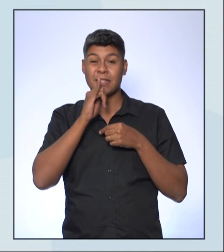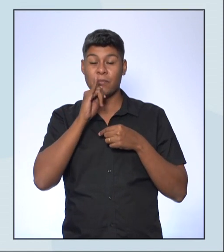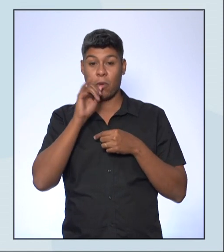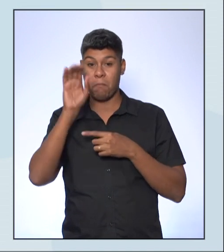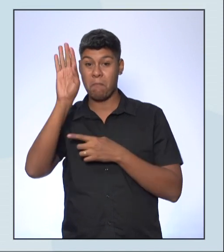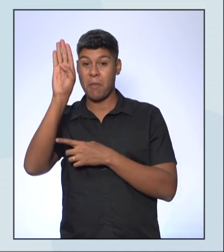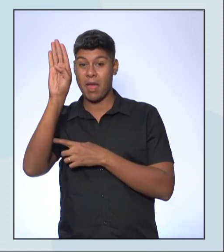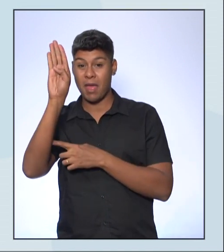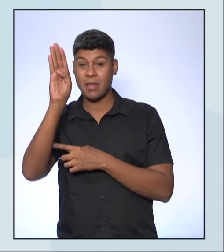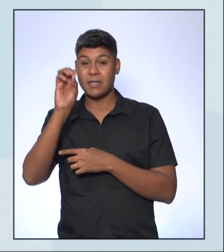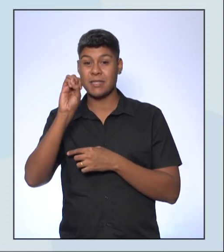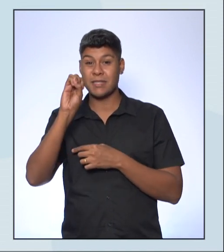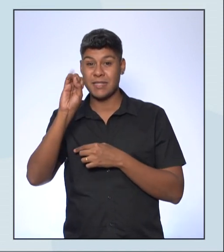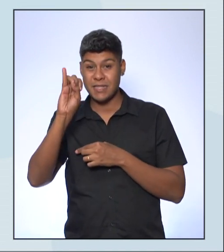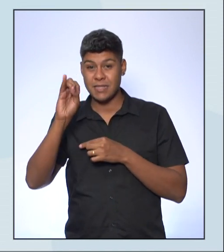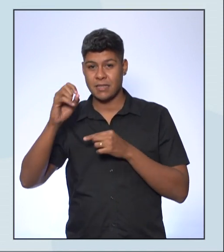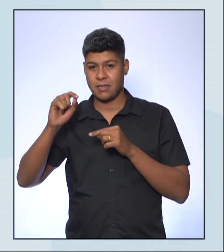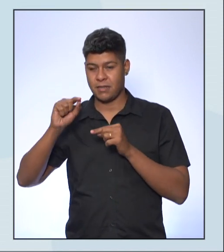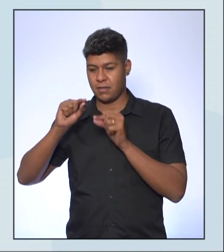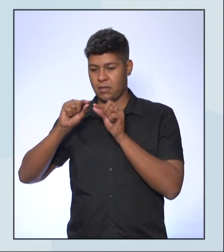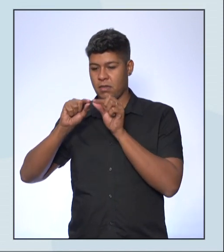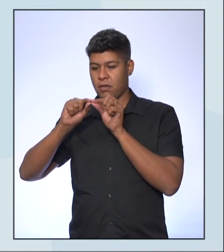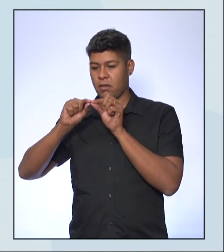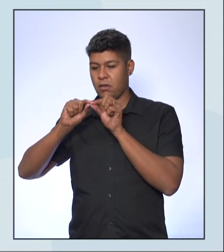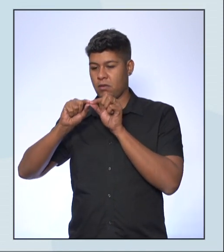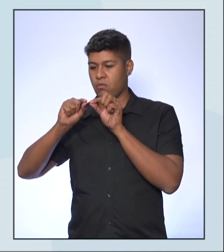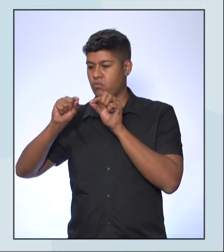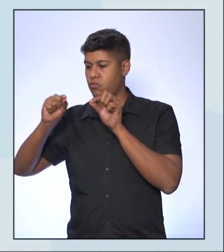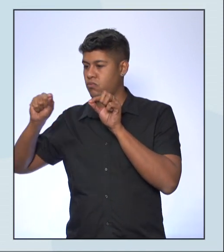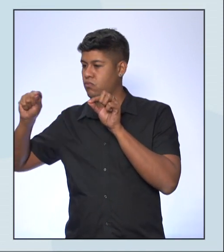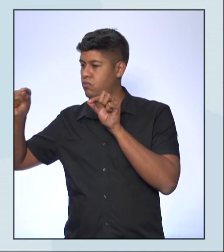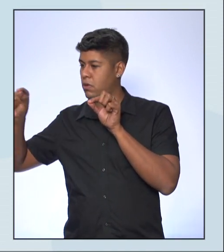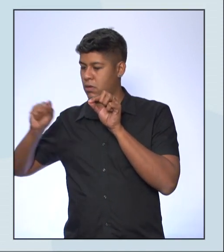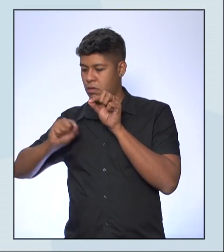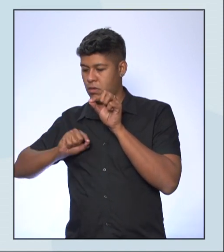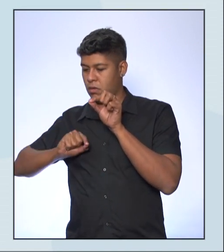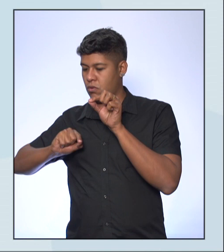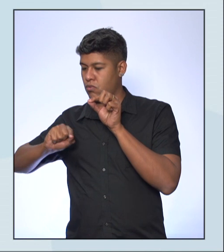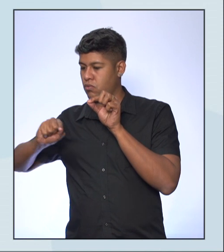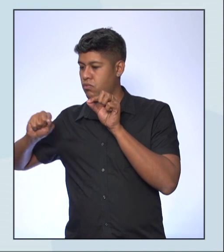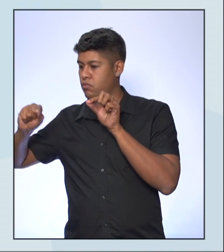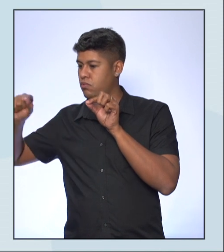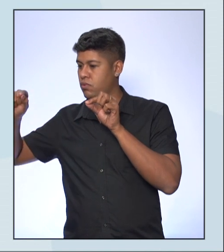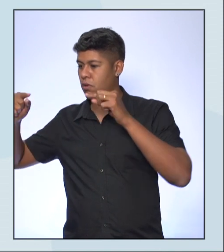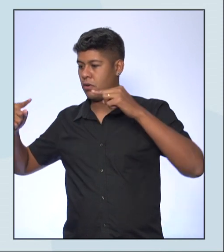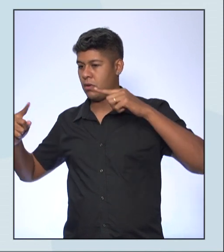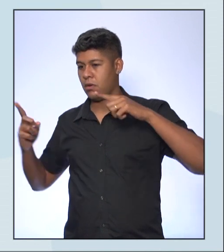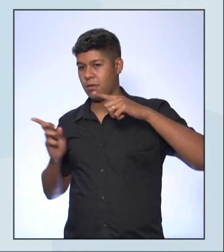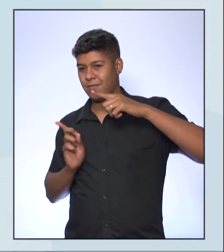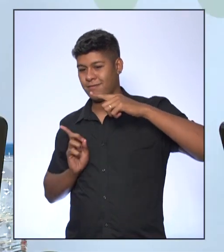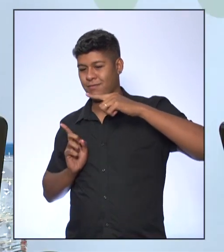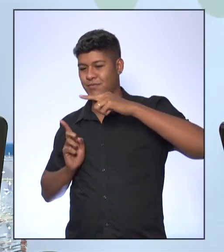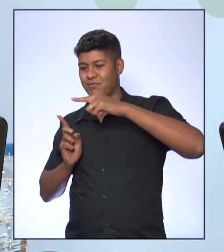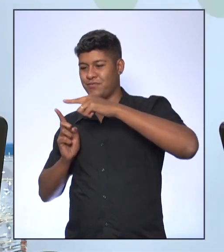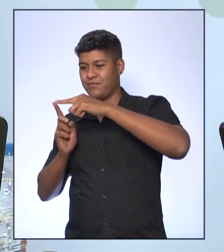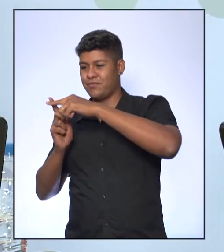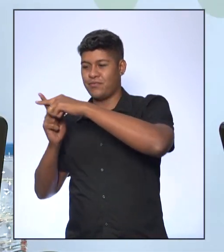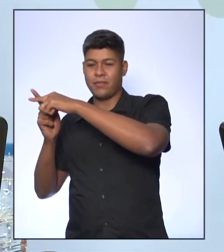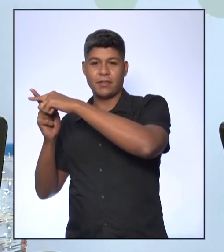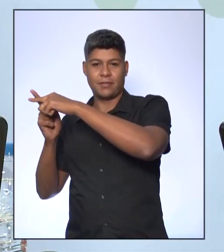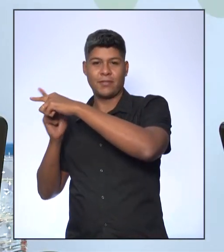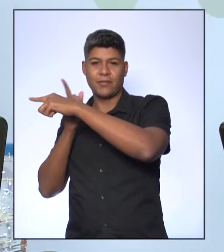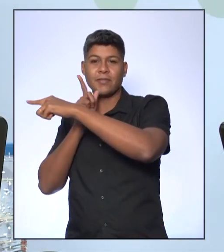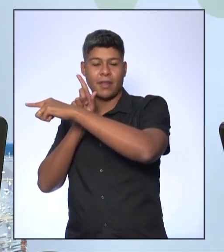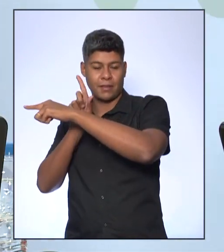B, se você prolongar as duas retas, em algum momento elas vão se cortar. vão No mesmo, caso, a porque elas reta têm R. inclinações diferentes, né? Isso